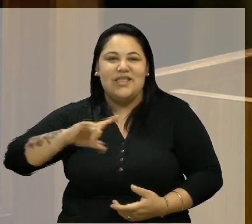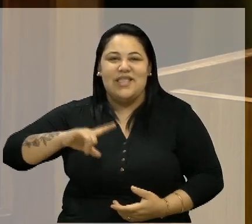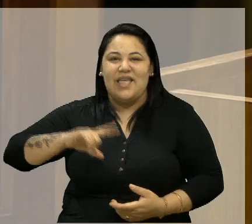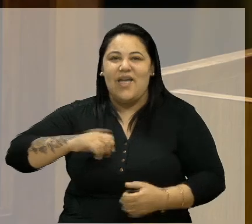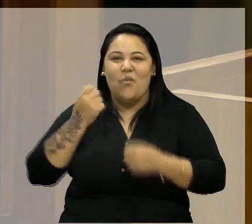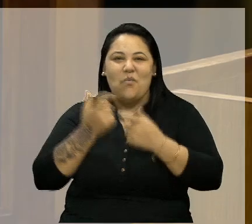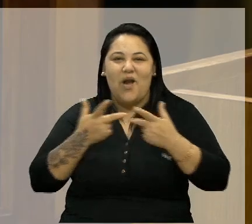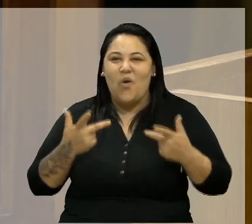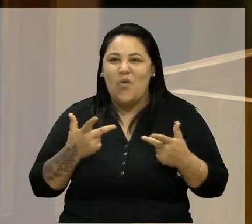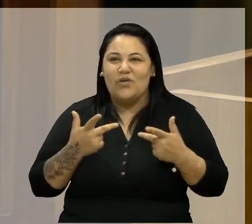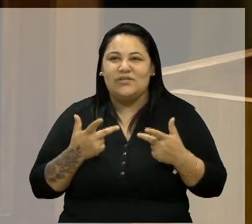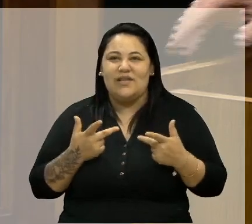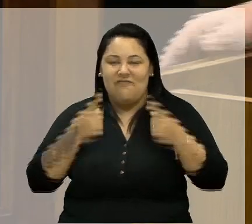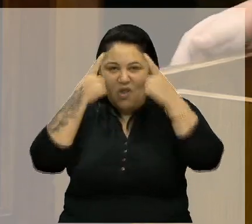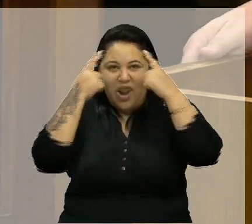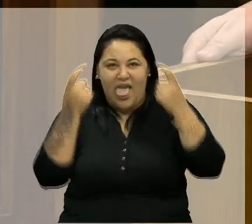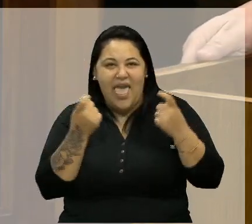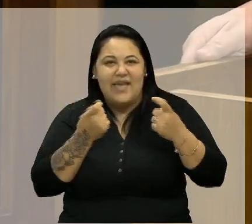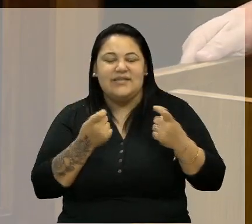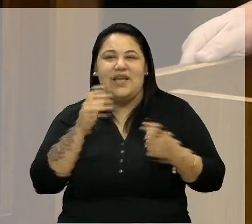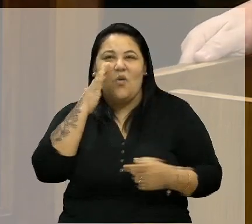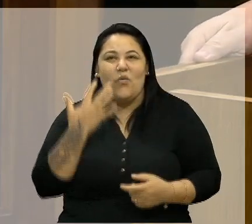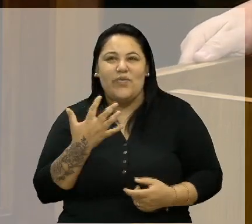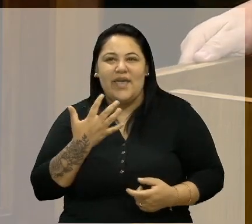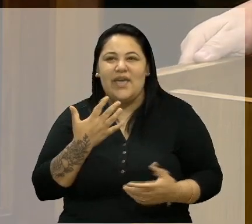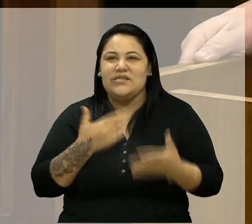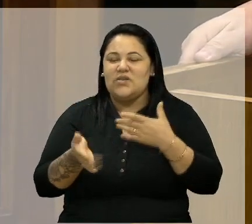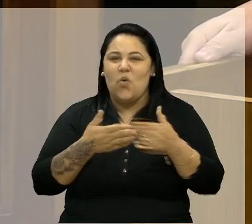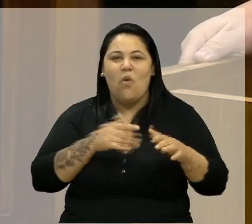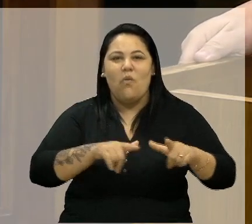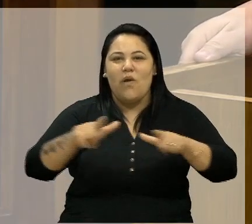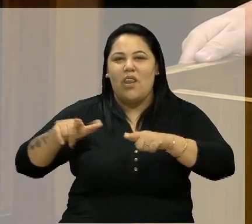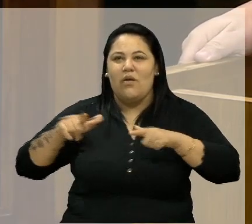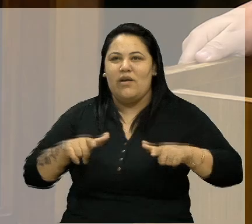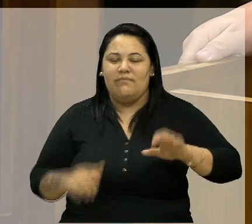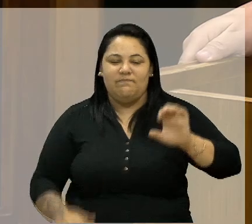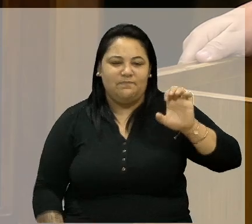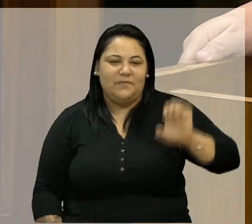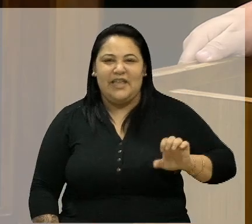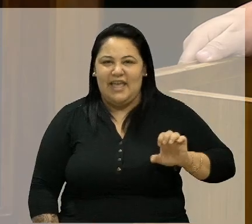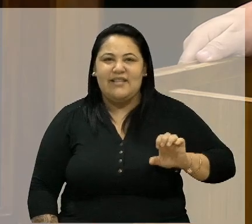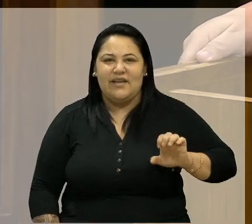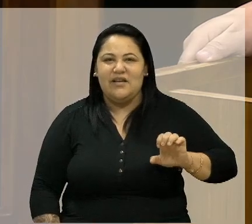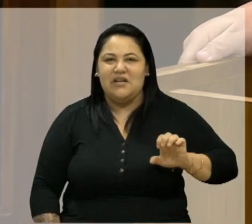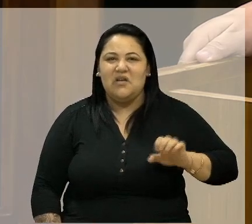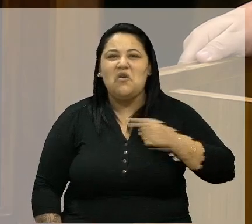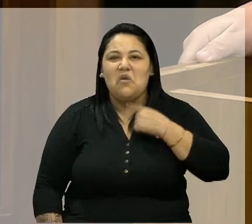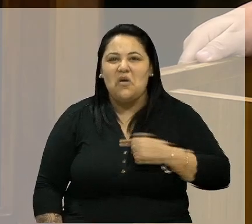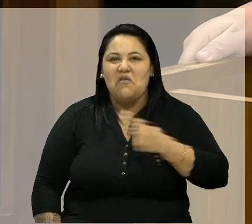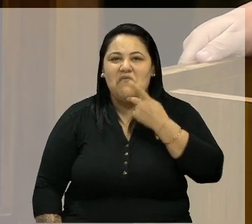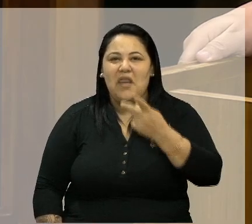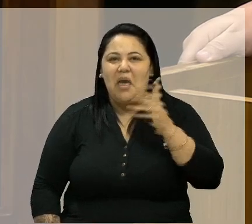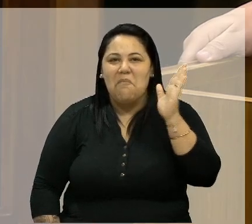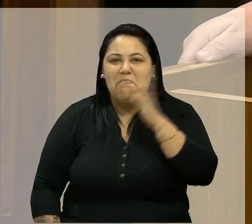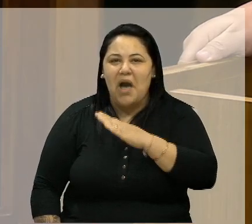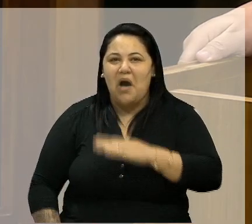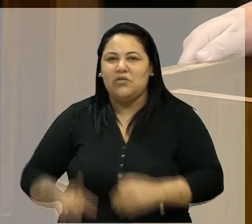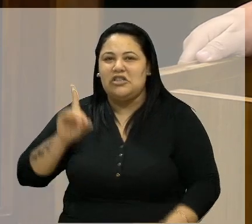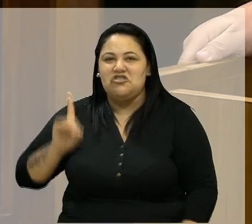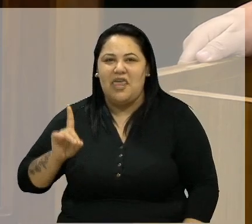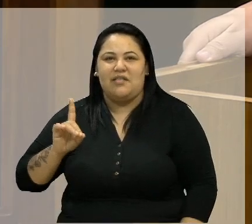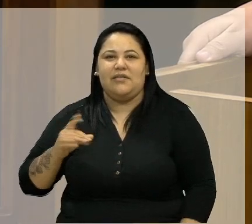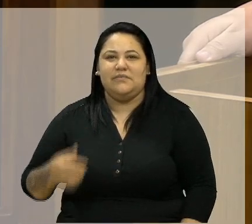né, que ocorre, em qualquer lugar, a esquerda ela gosta de atribuir sempre à extrema